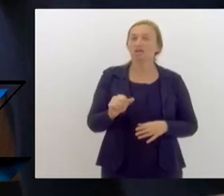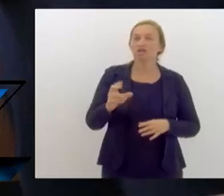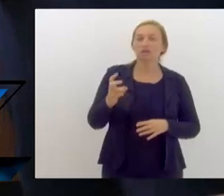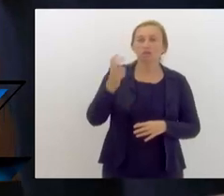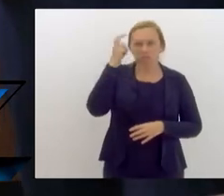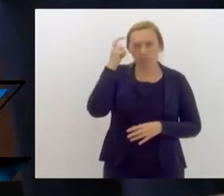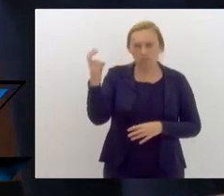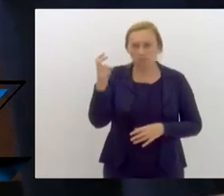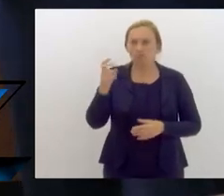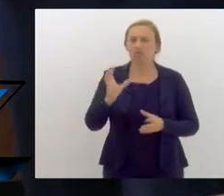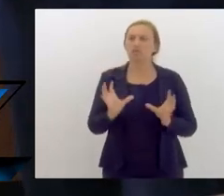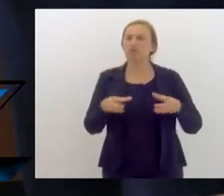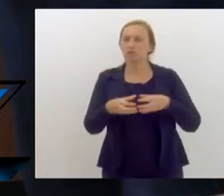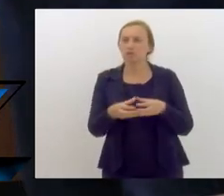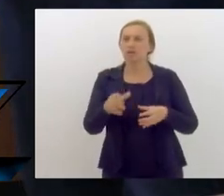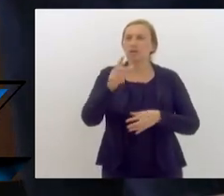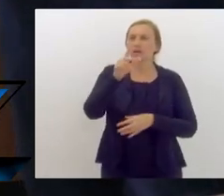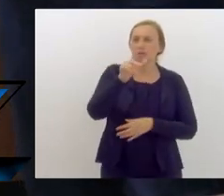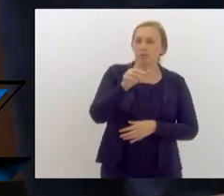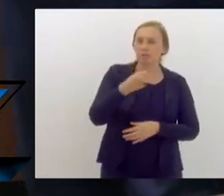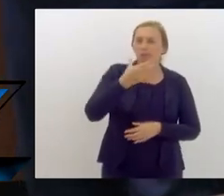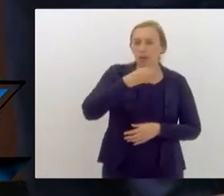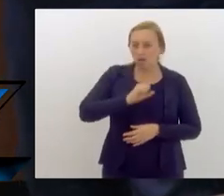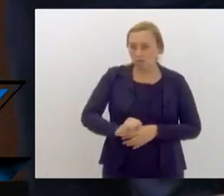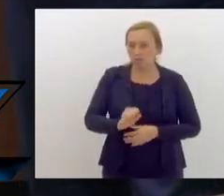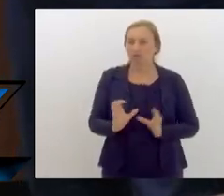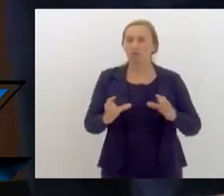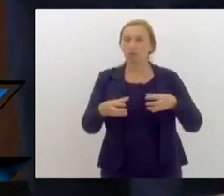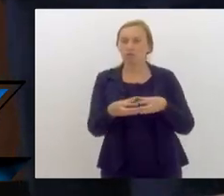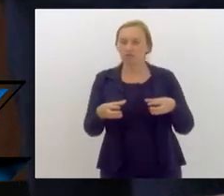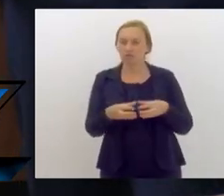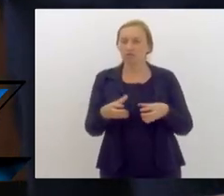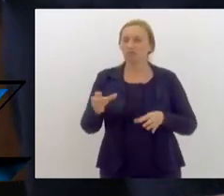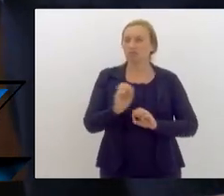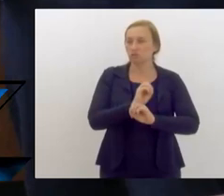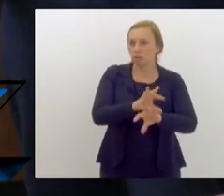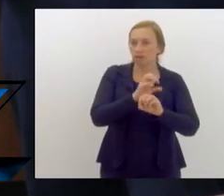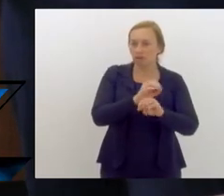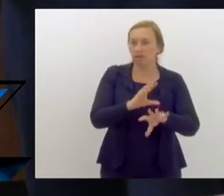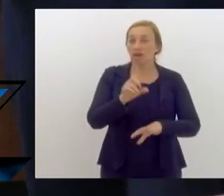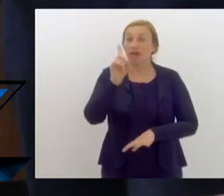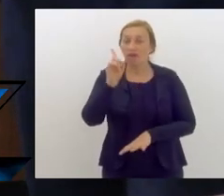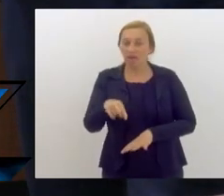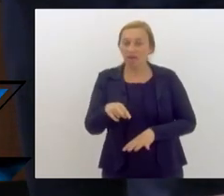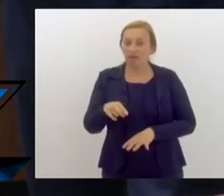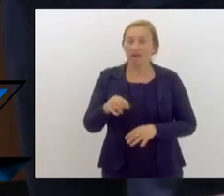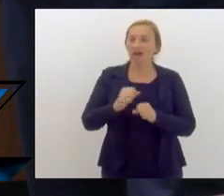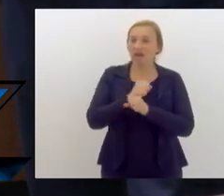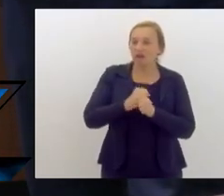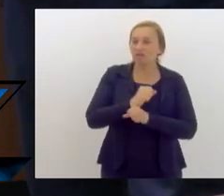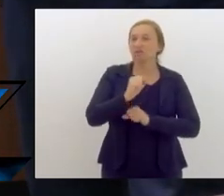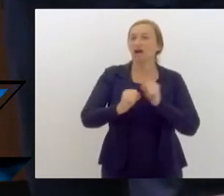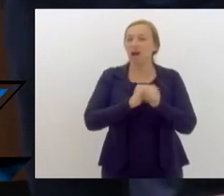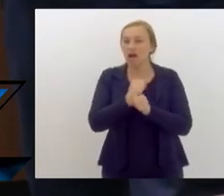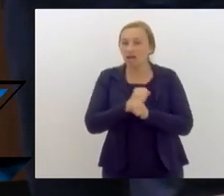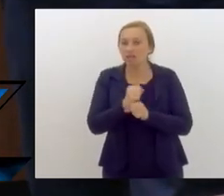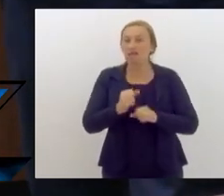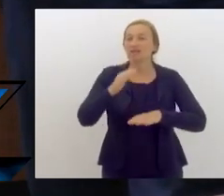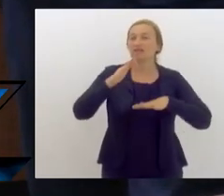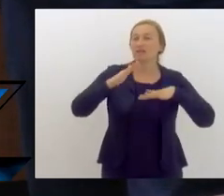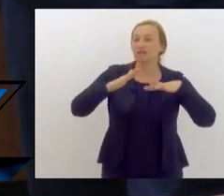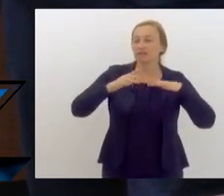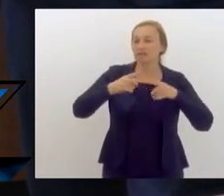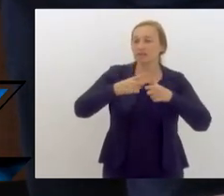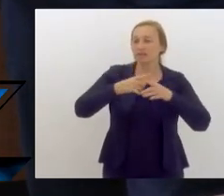assim como o diploma Paulo Freire na comissão de educação eles são anuais ou seja eles dependem